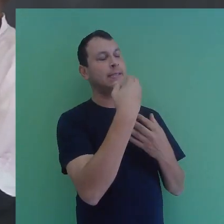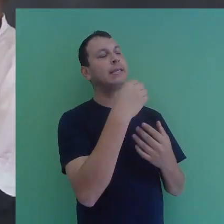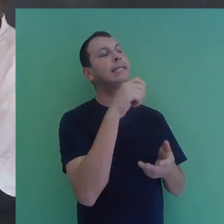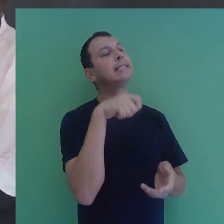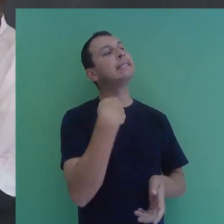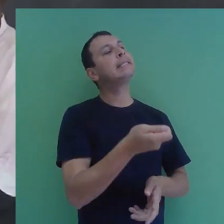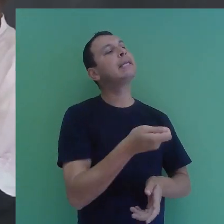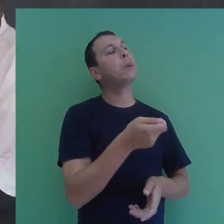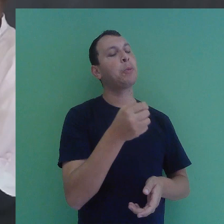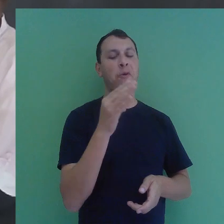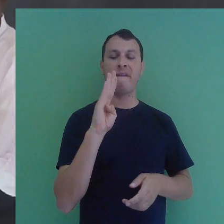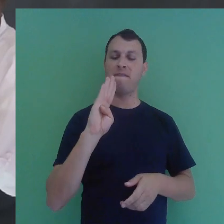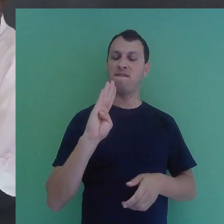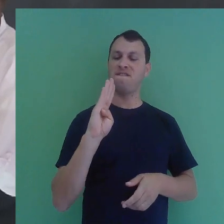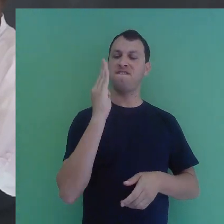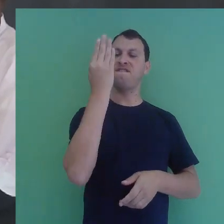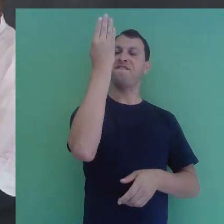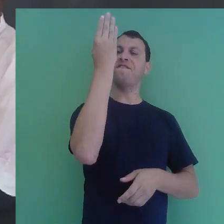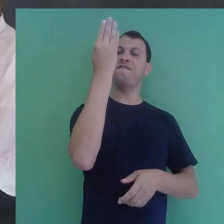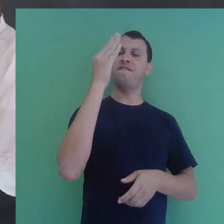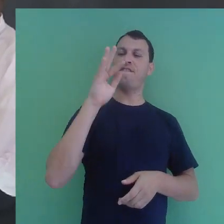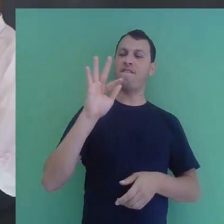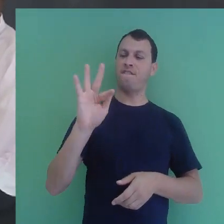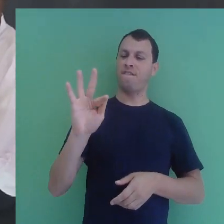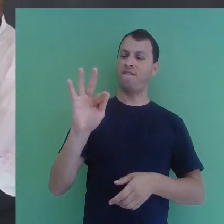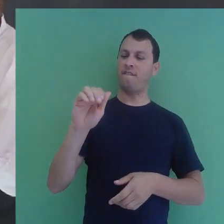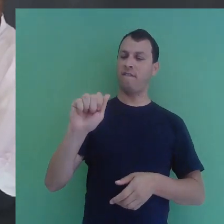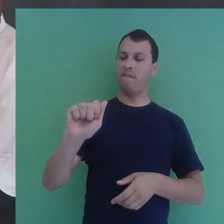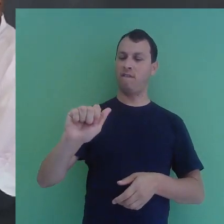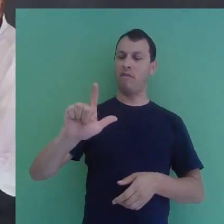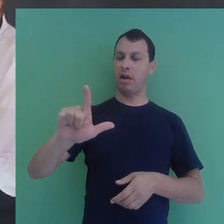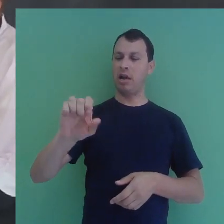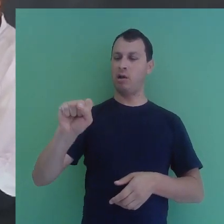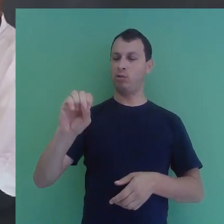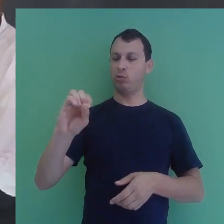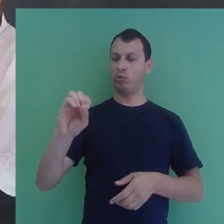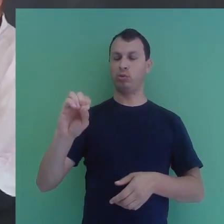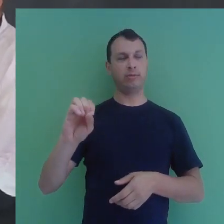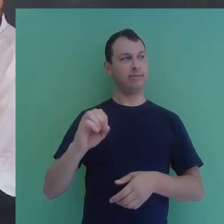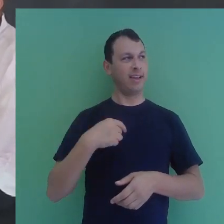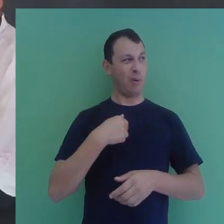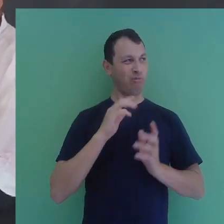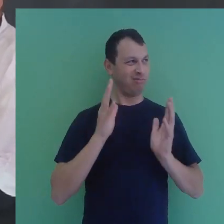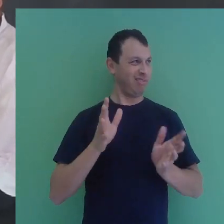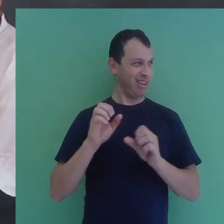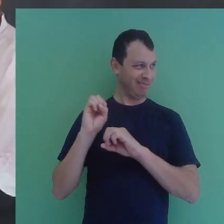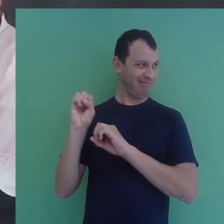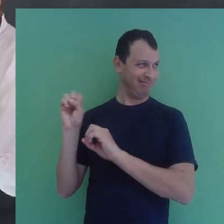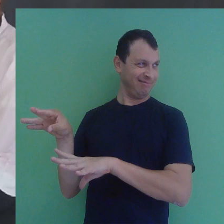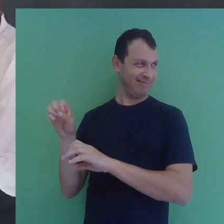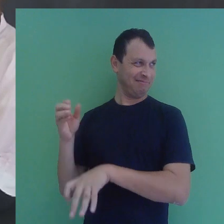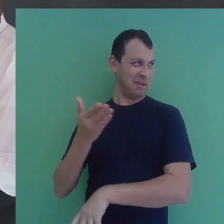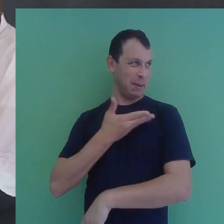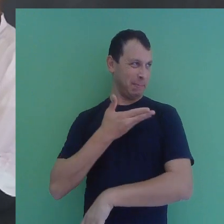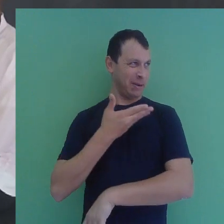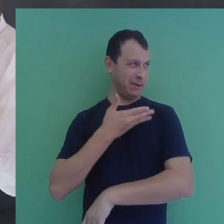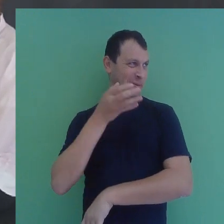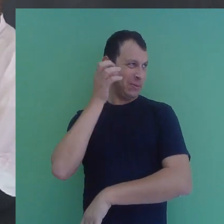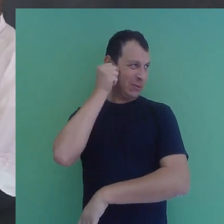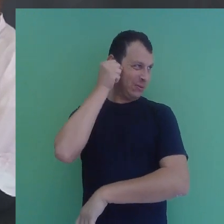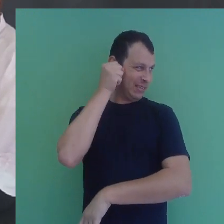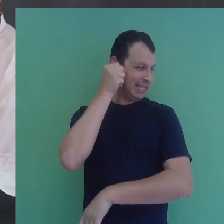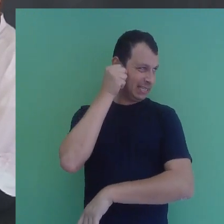né? Mais ou menos assim. Isso mesmo, Daito. Eu acho muito interessante. Até eu ensinei para um amigo meu, ouvinte